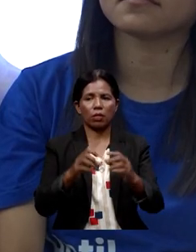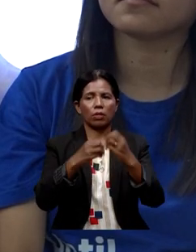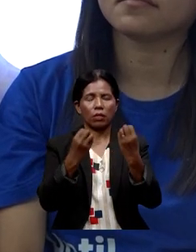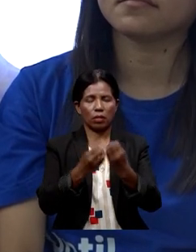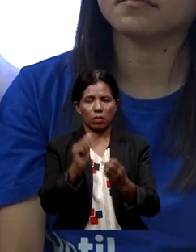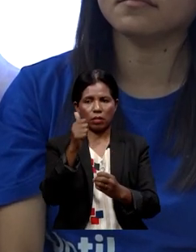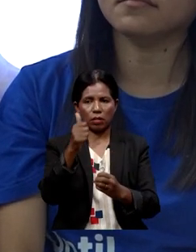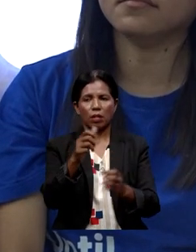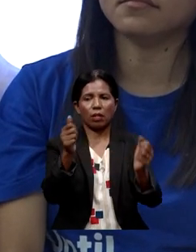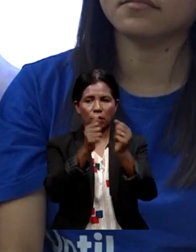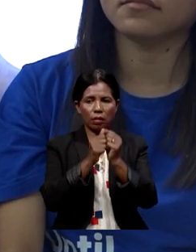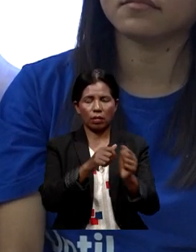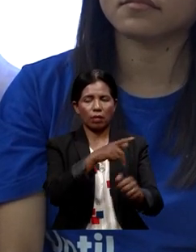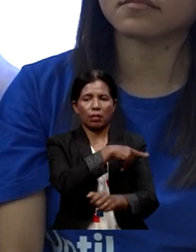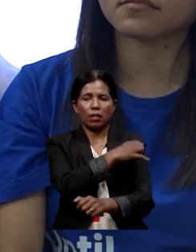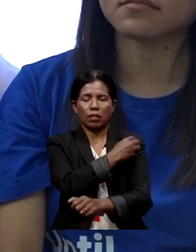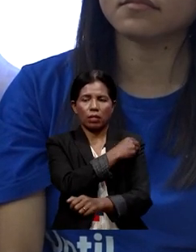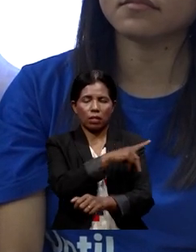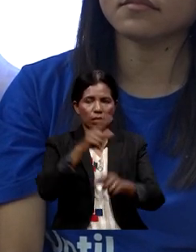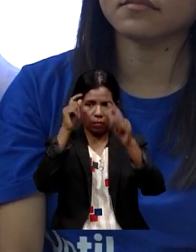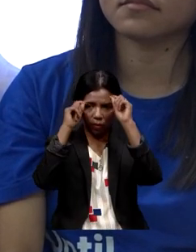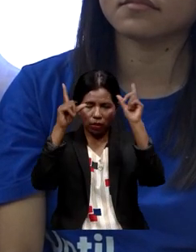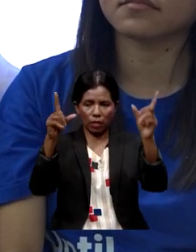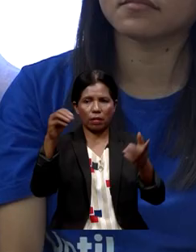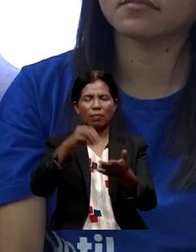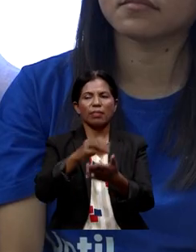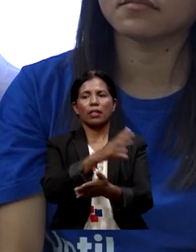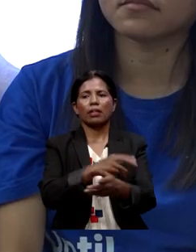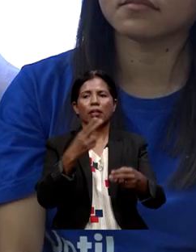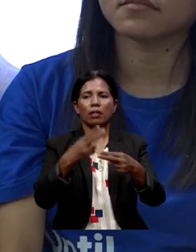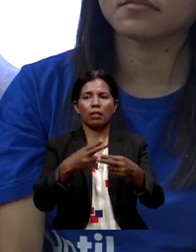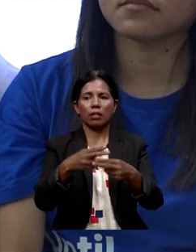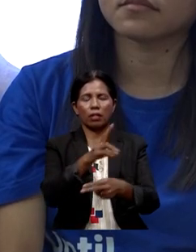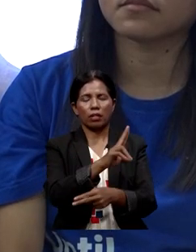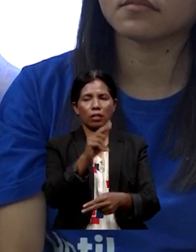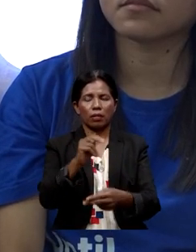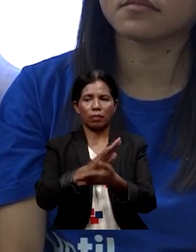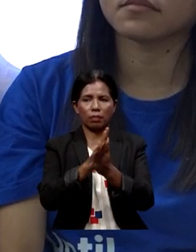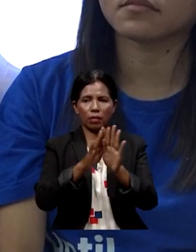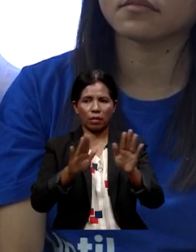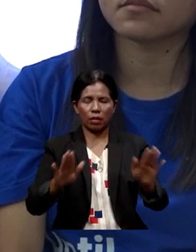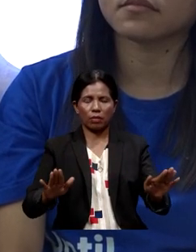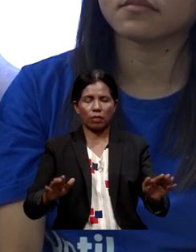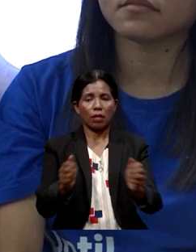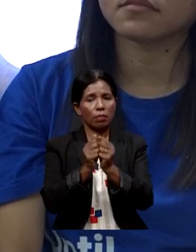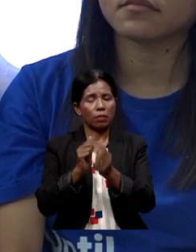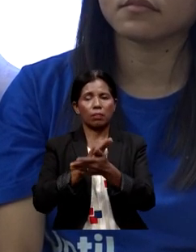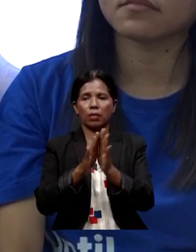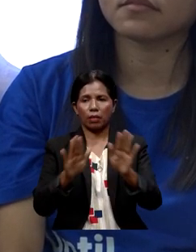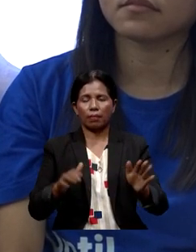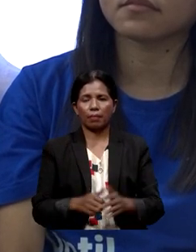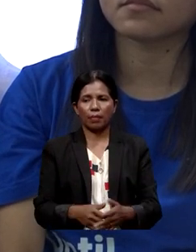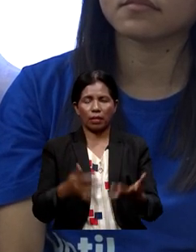Sanulu, Hamutuk Plano Internacional Timor-Leste, lança a campanha Honaran United for Peace ou Hamutuk Badame. E